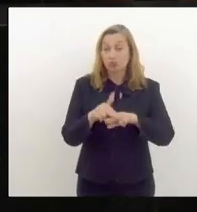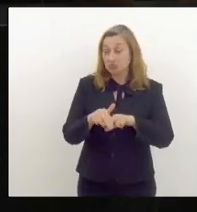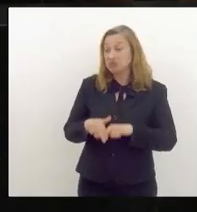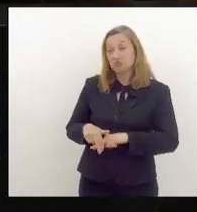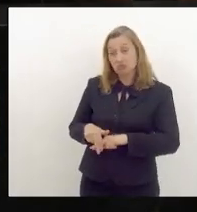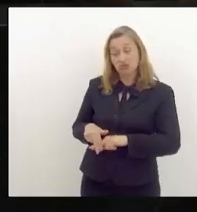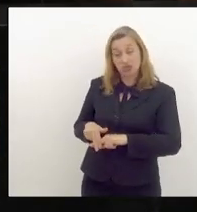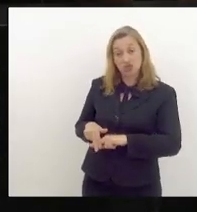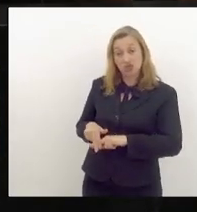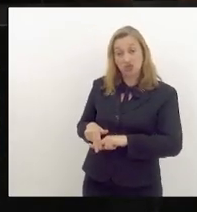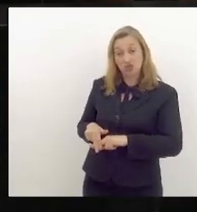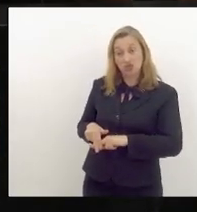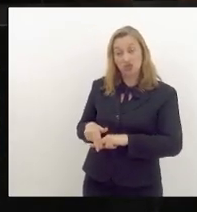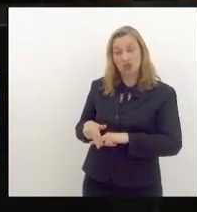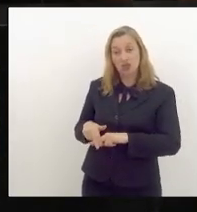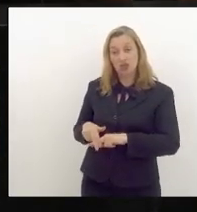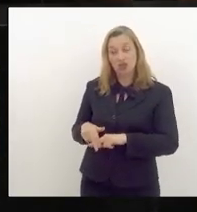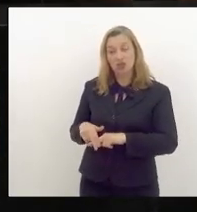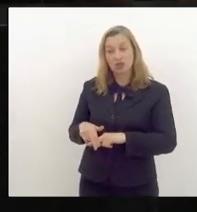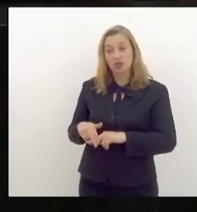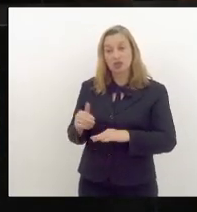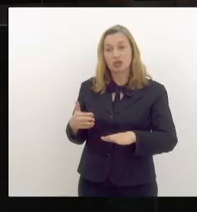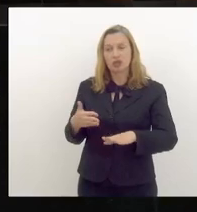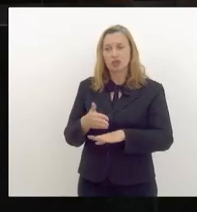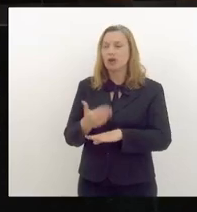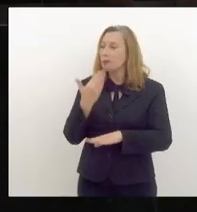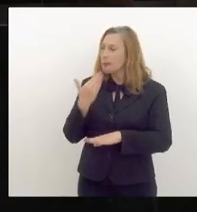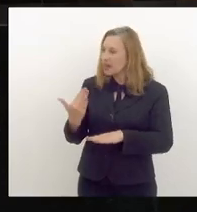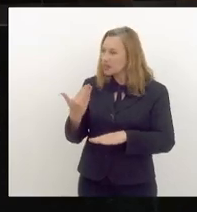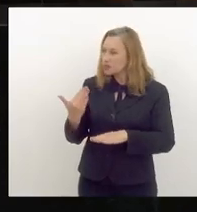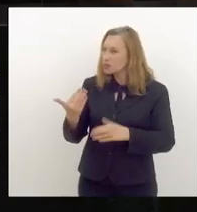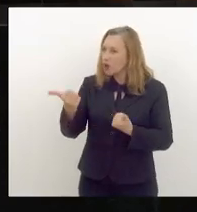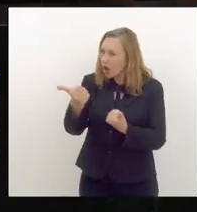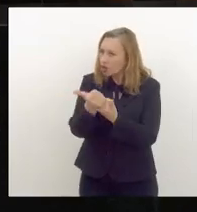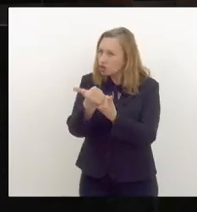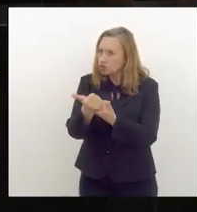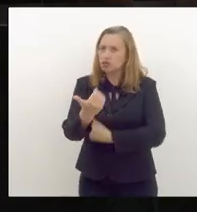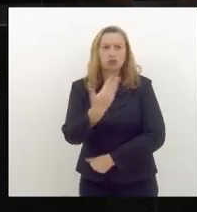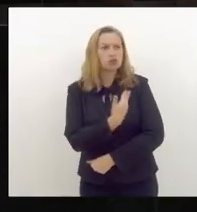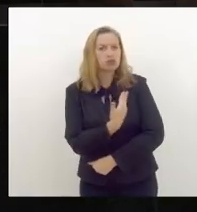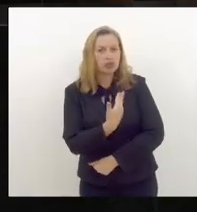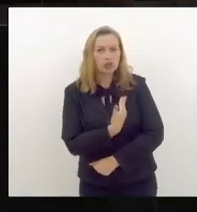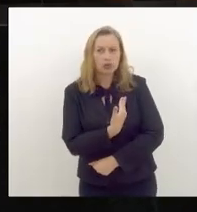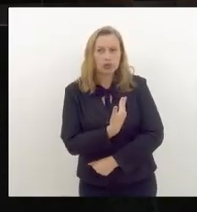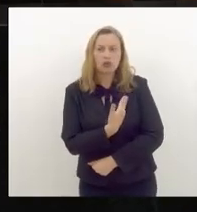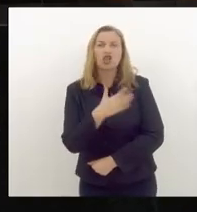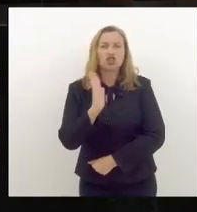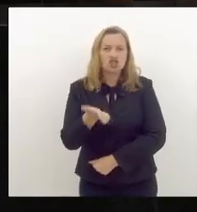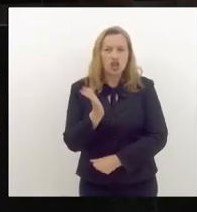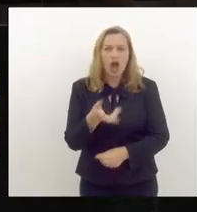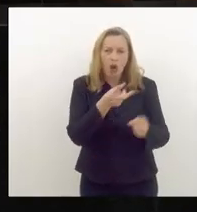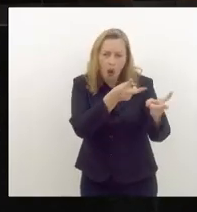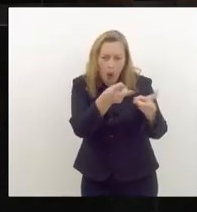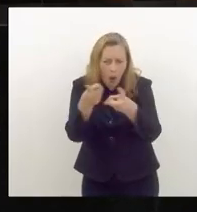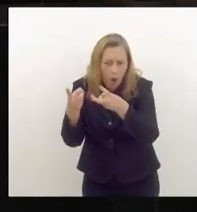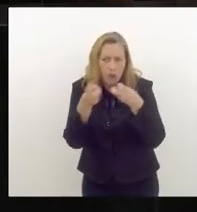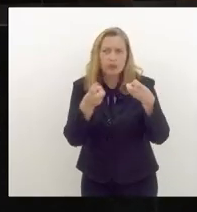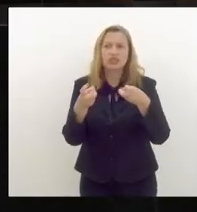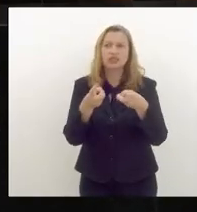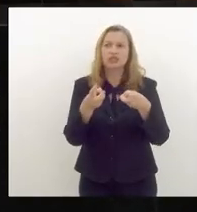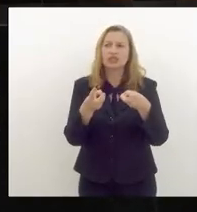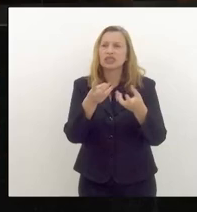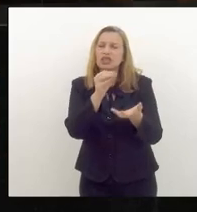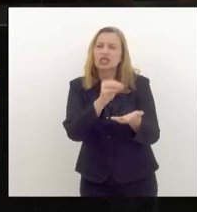razão de entrada e aqui peço ajuda aos meus pares já observando